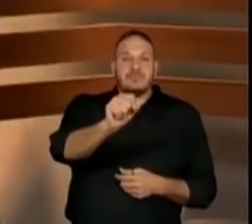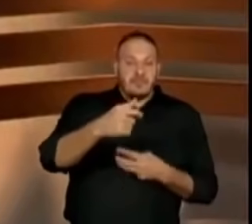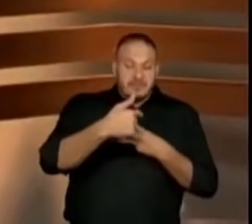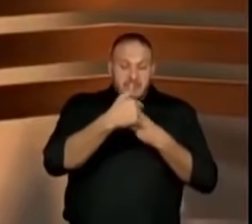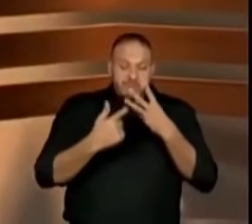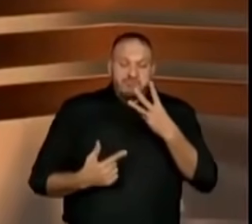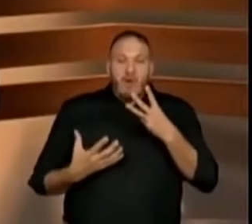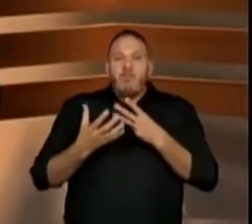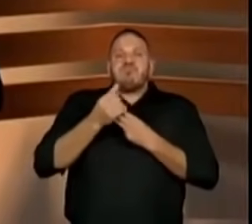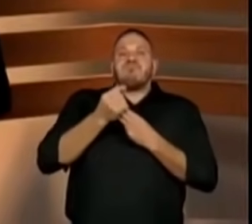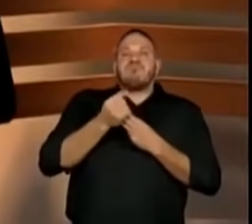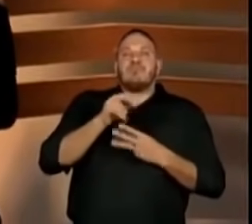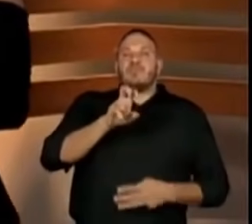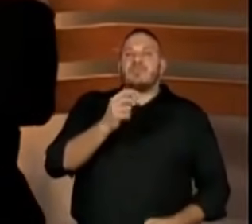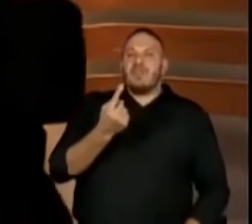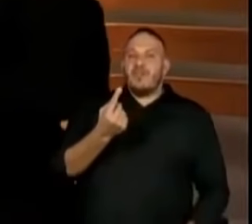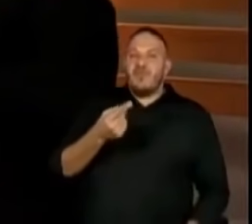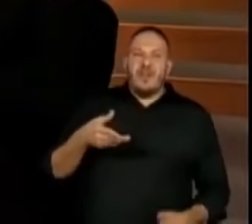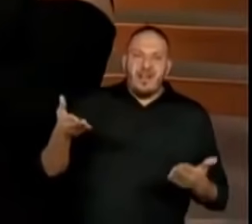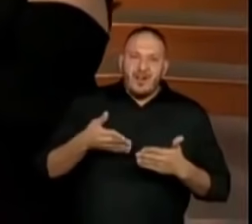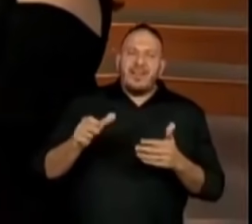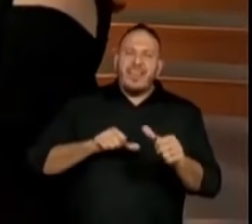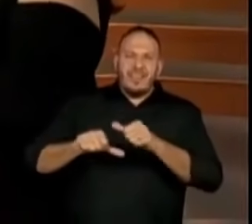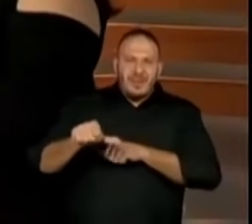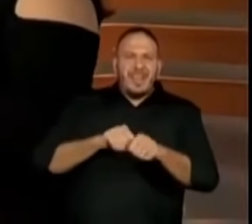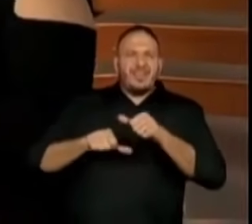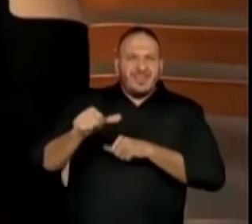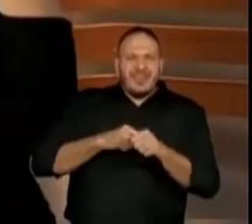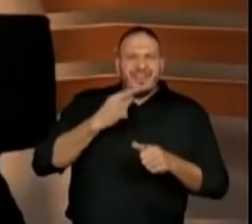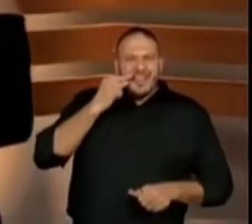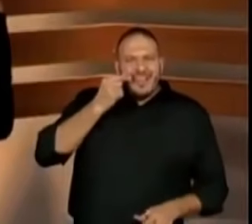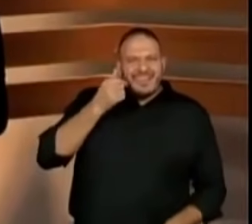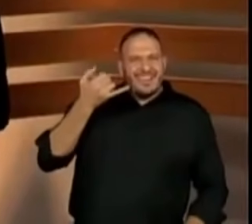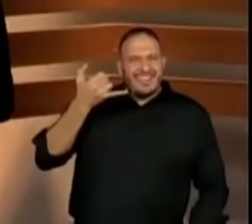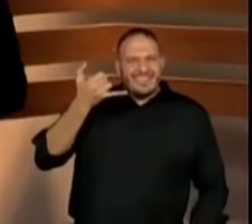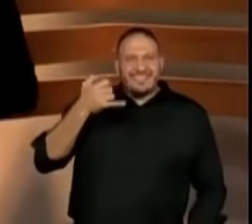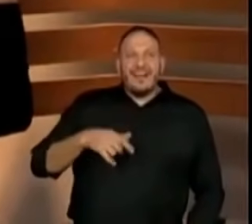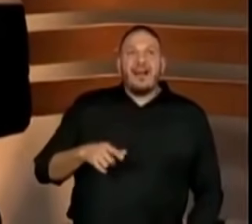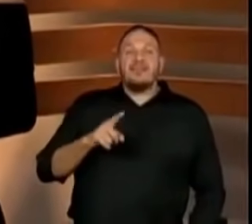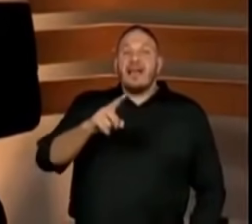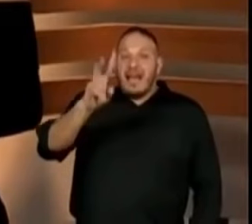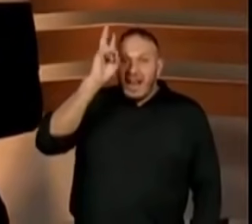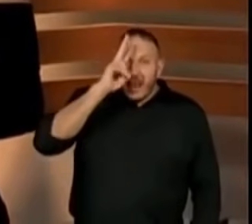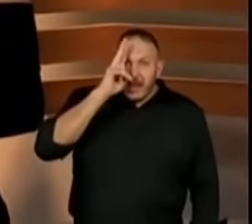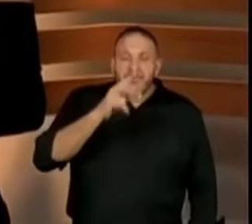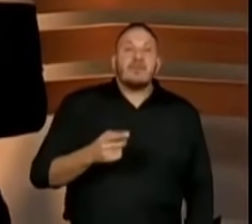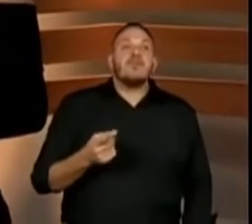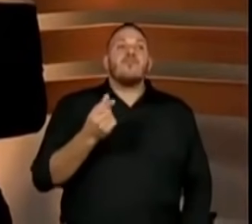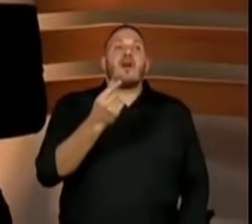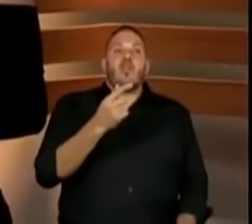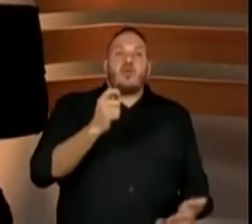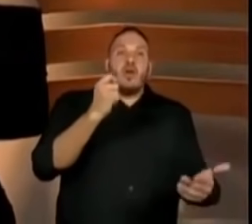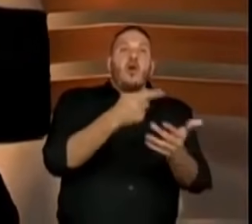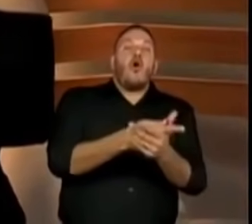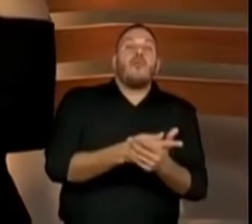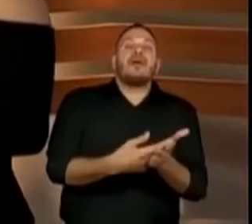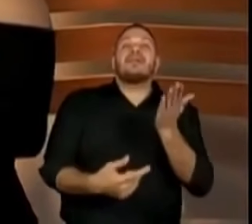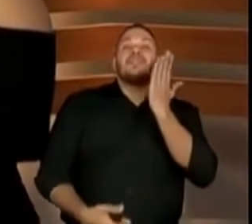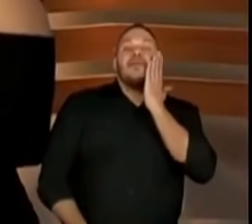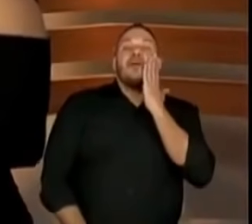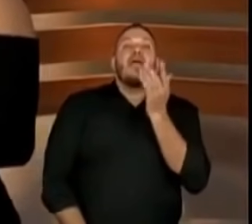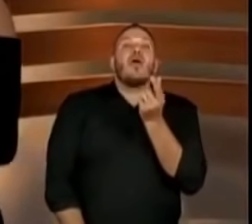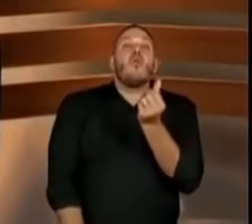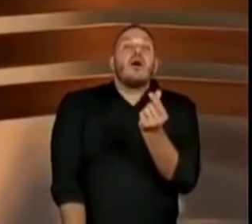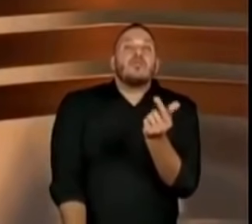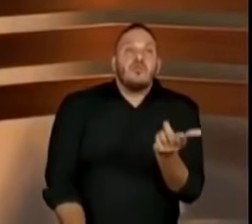Mas agora eu descobri que pode ficar trocando de caneta, eu tô trocando de caneta. Lembra que é o valor da compra que ele quer? E